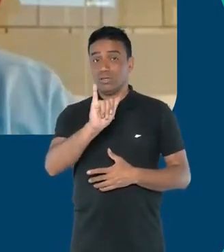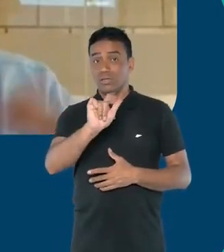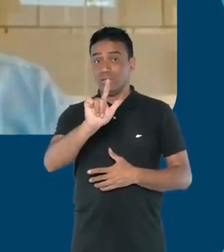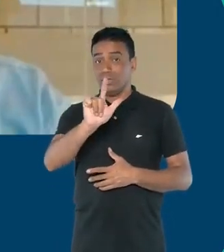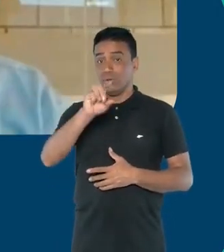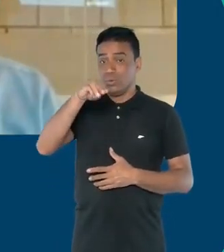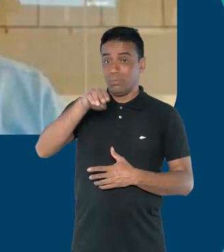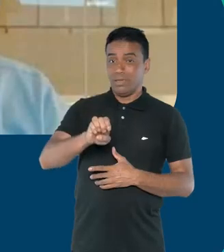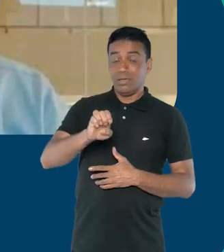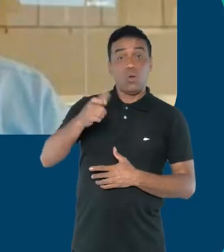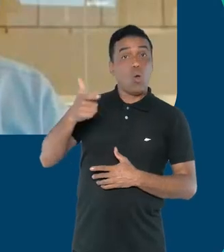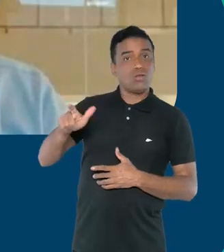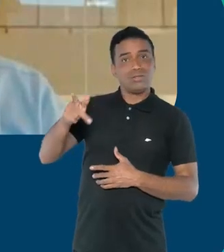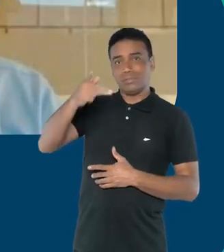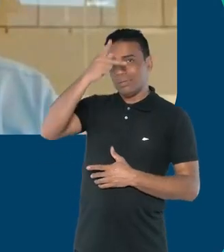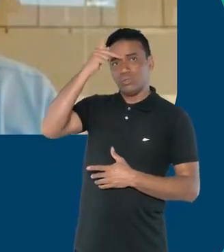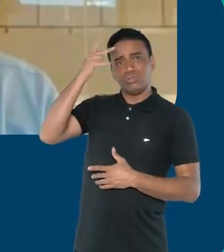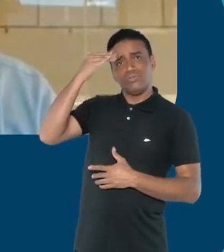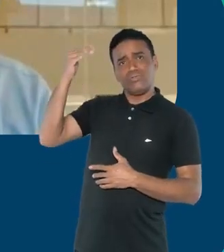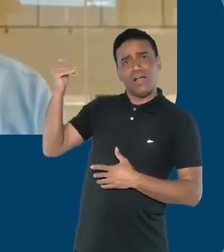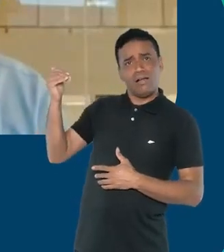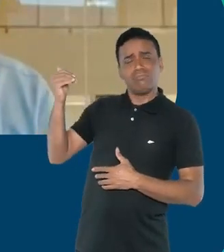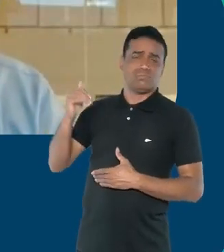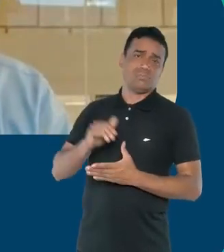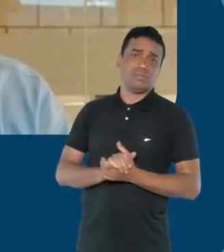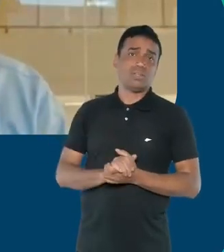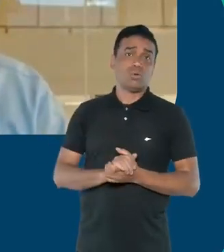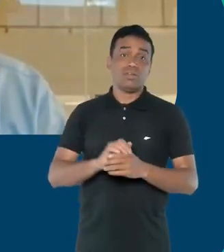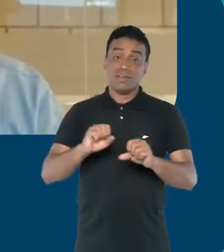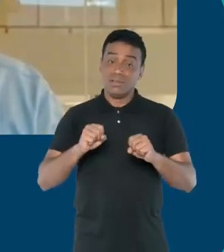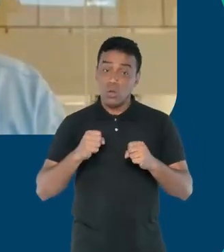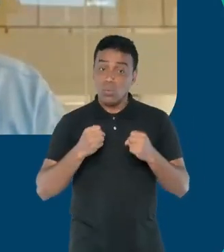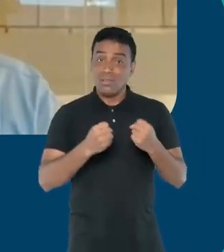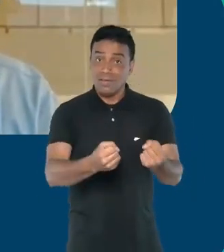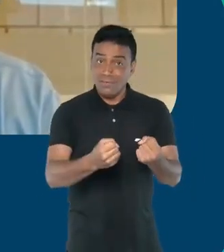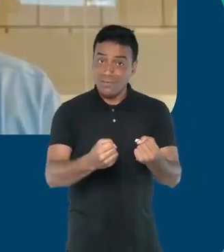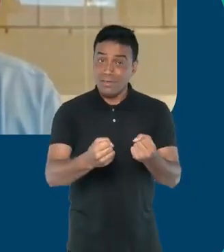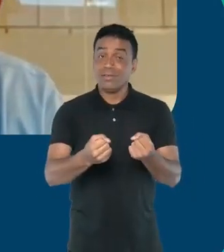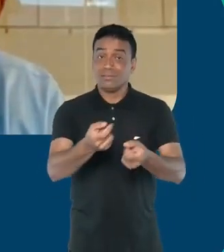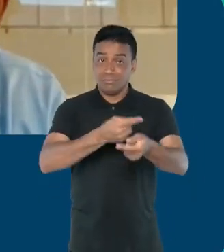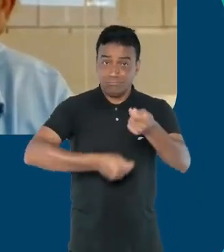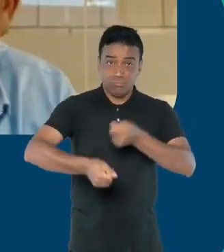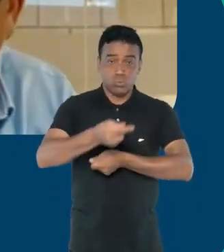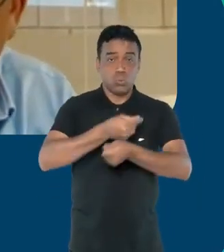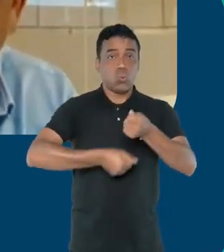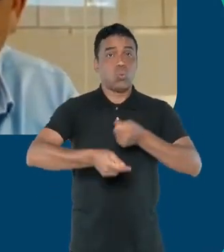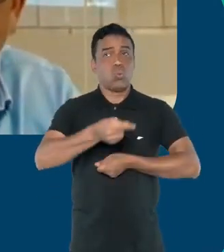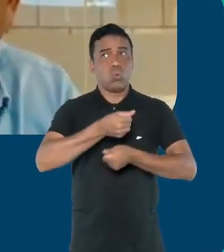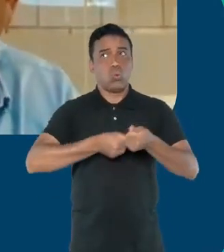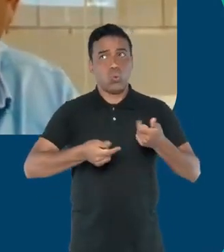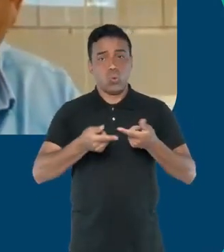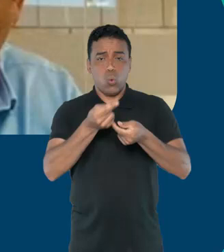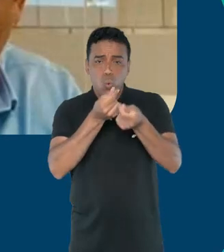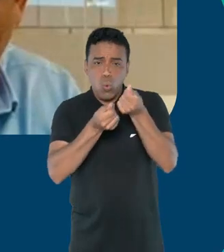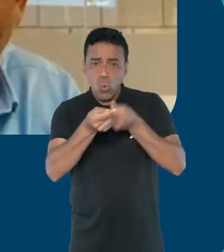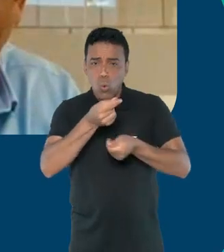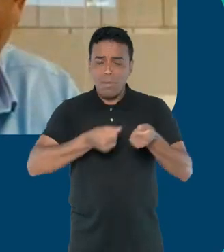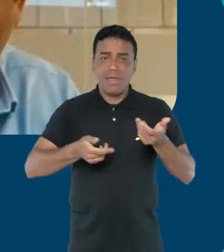com o Hilme e com outros gênios? Mas o Hilme, quando ele faz essa defesa do comércio